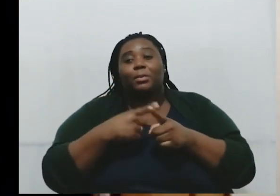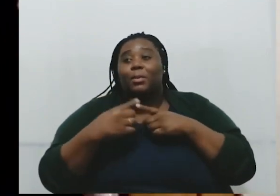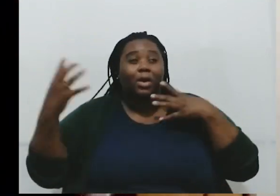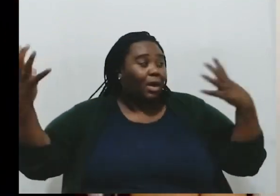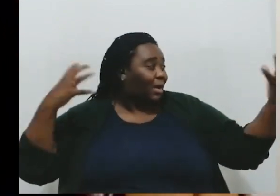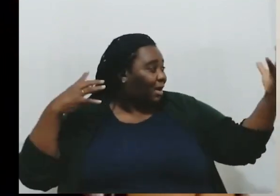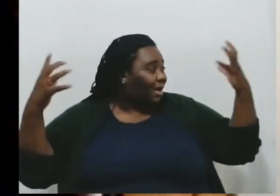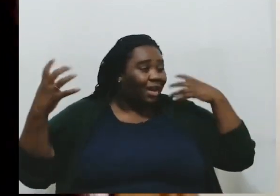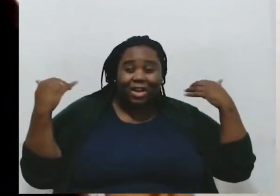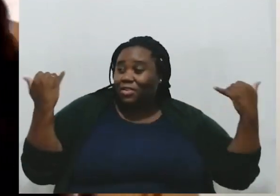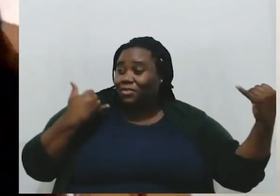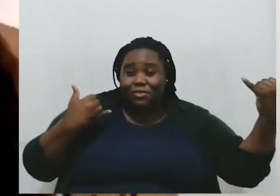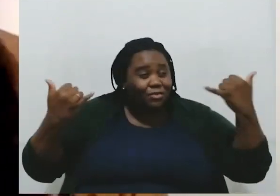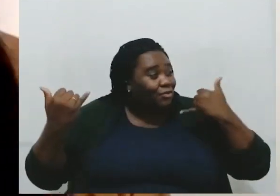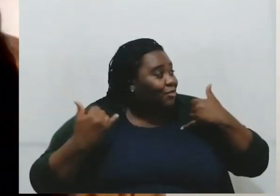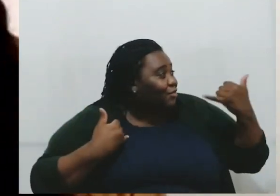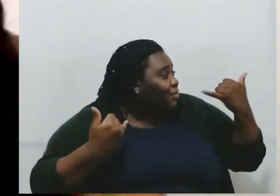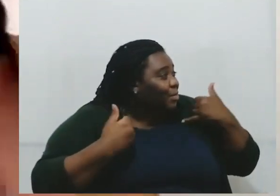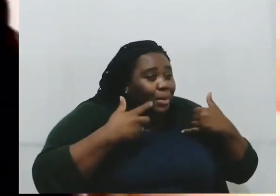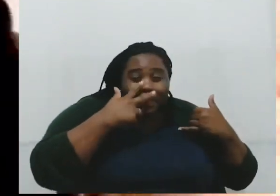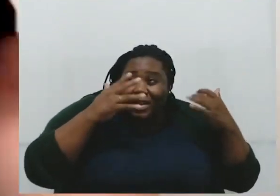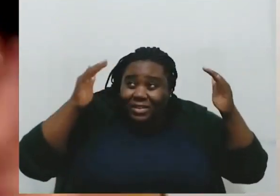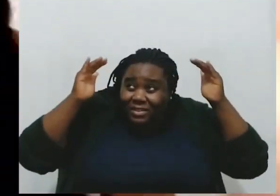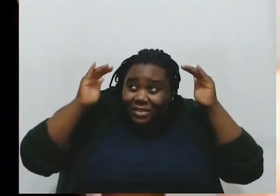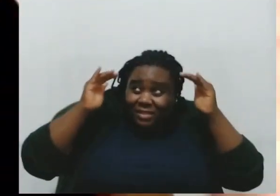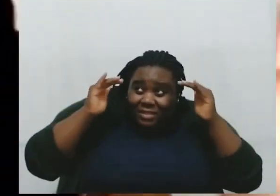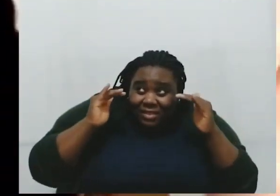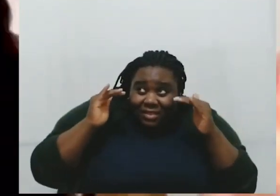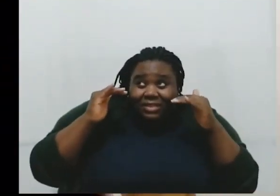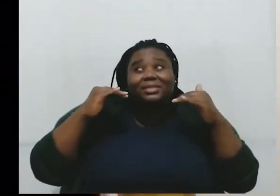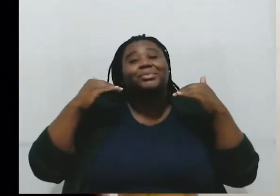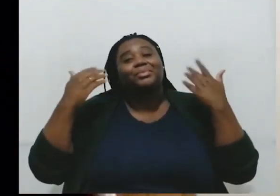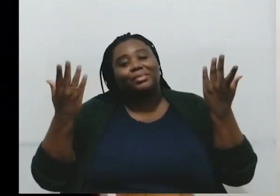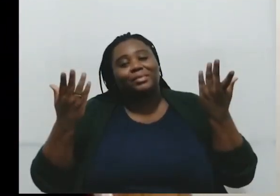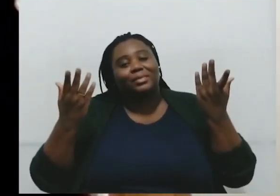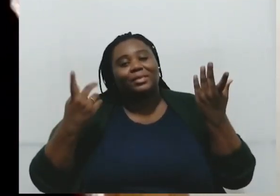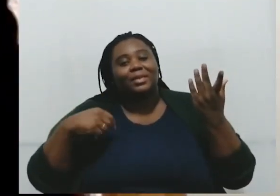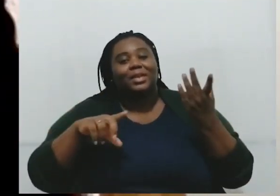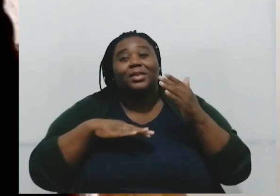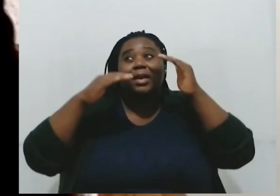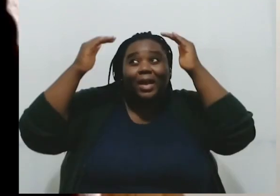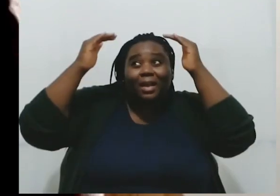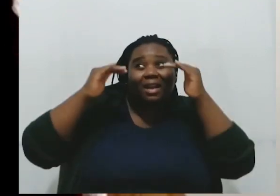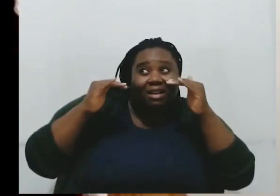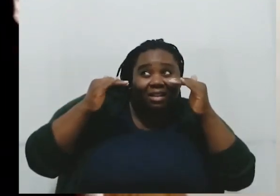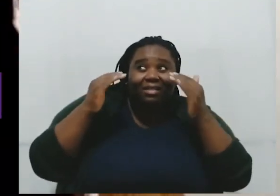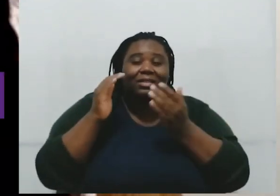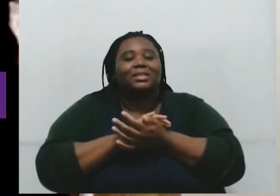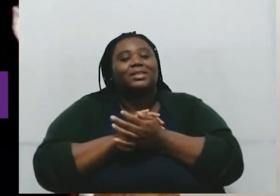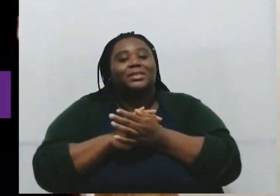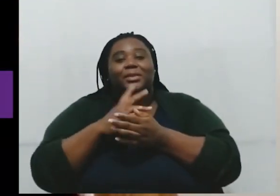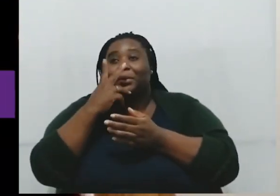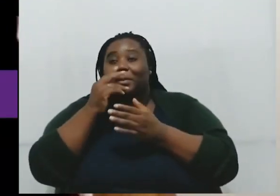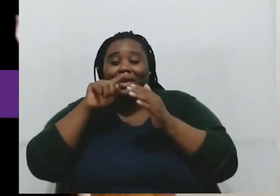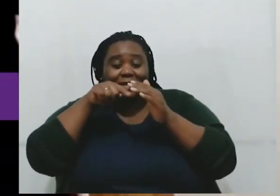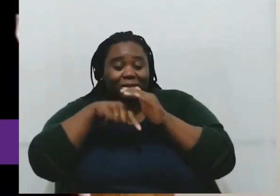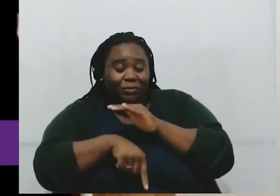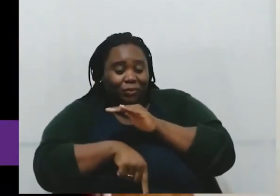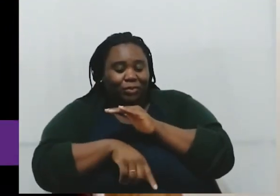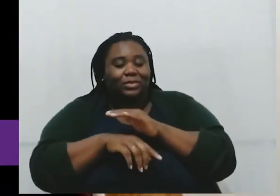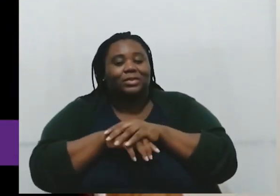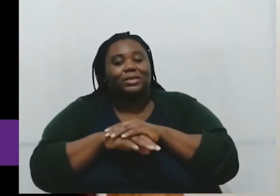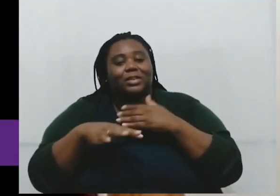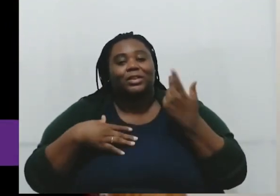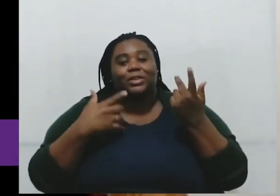assim, enterrado nesse cimento. Aí não tem conhecimento, só tem cimento, né? Talvez agora eu esteja pensando muito nessa perspectiva de deformar o mundo